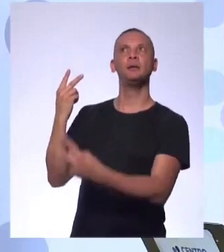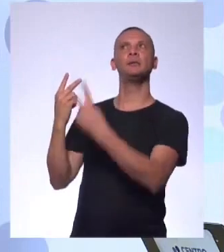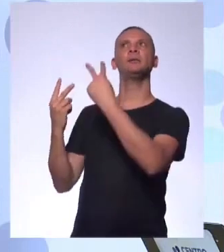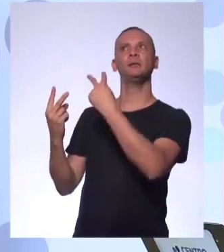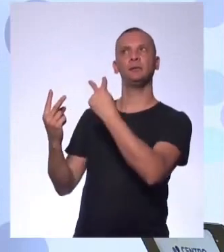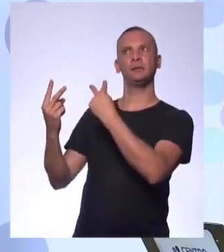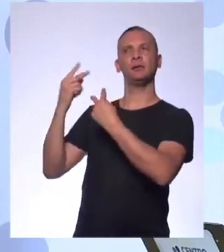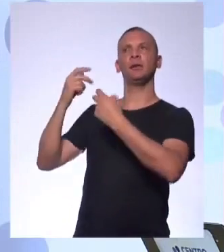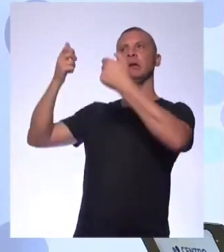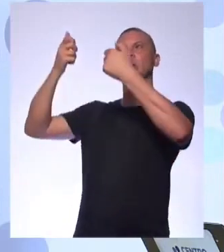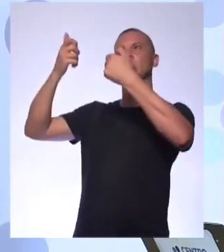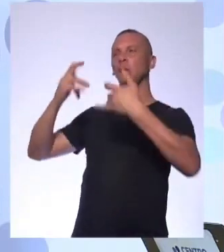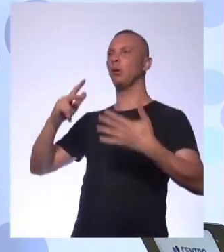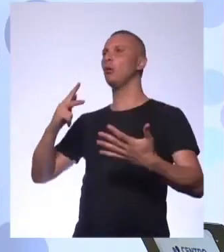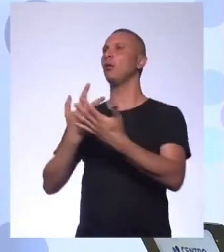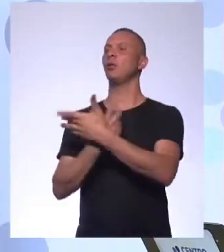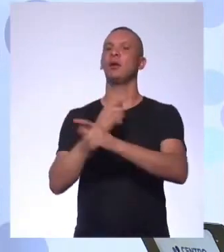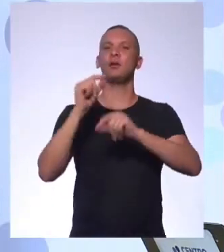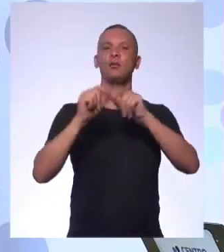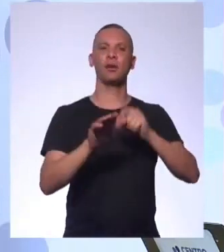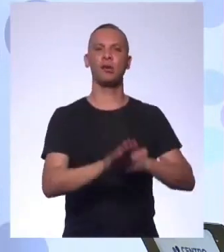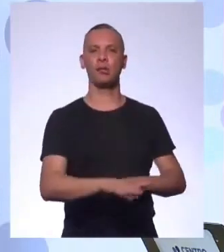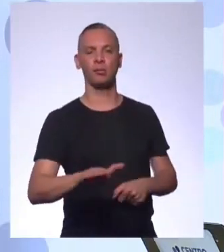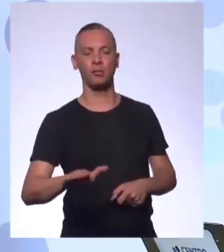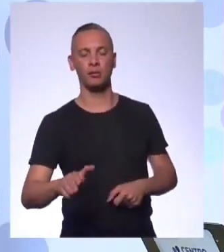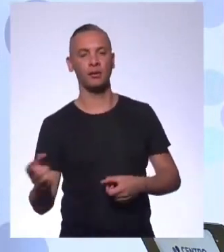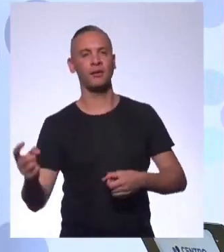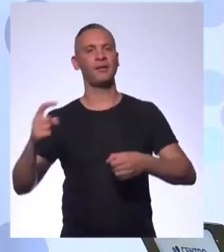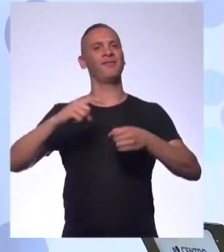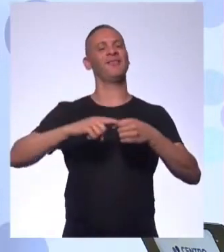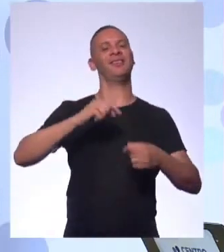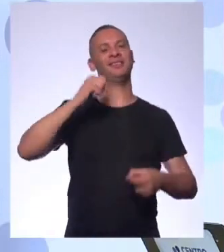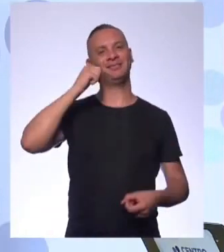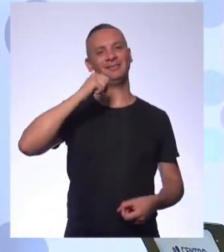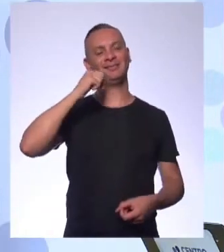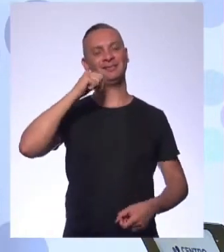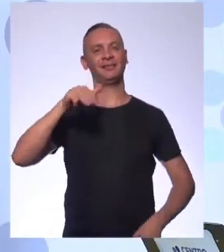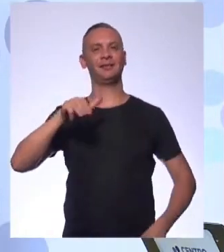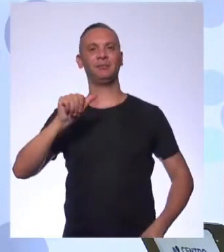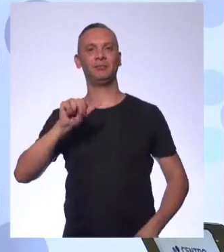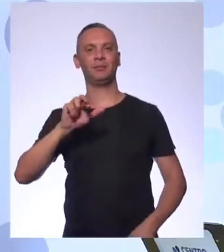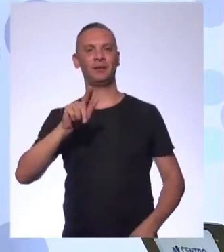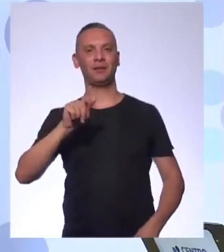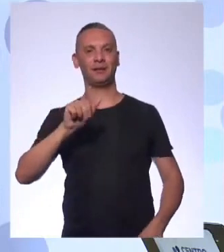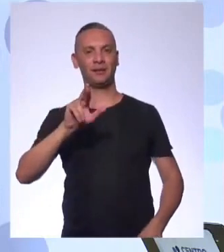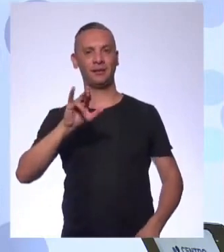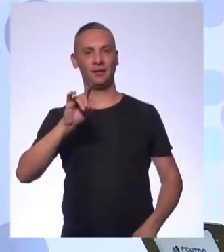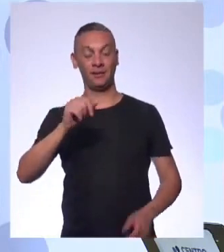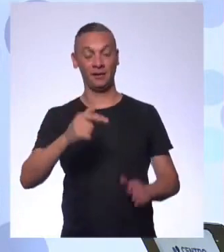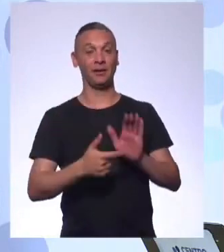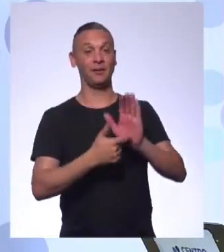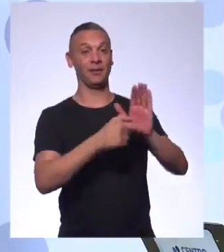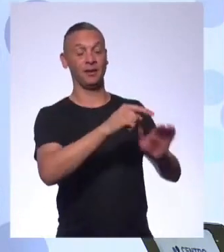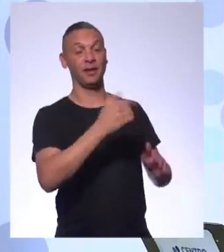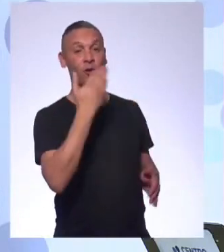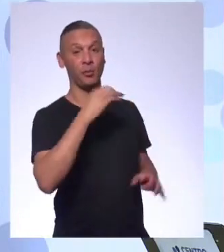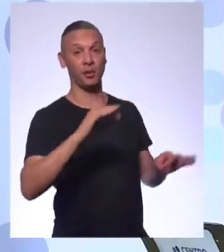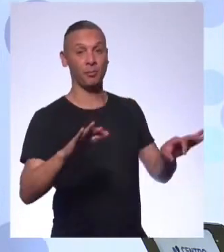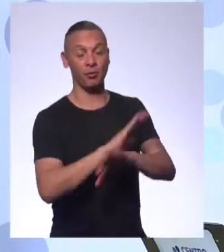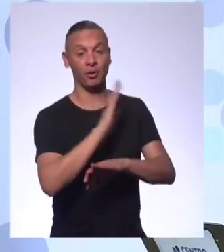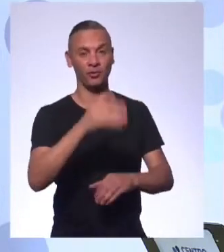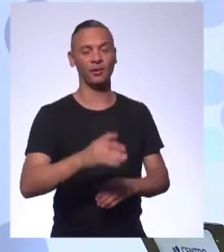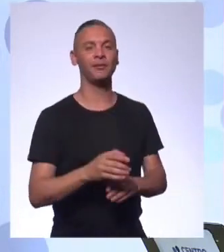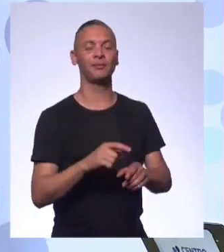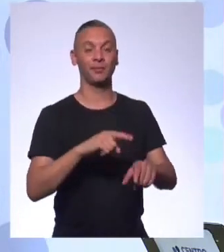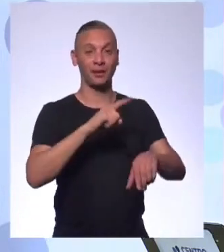o que acontece na infância dele e volta para a dona Margarida chamando eles, a comida estava pronta. Isso é o tempo cronológico,